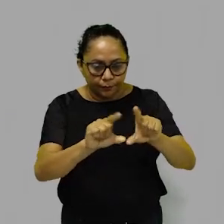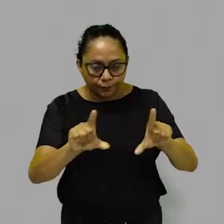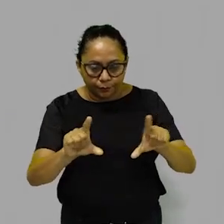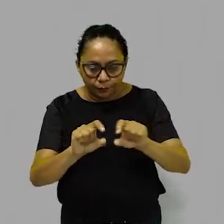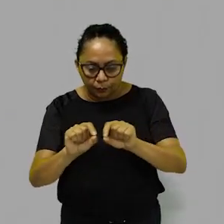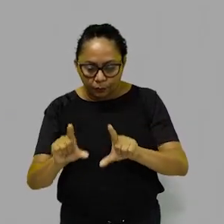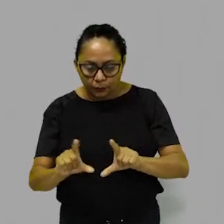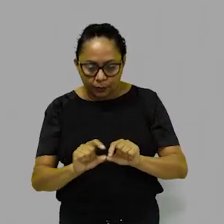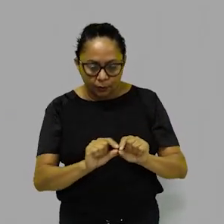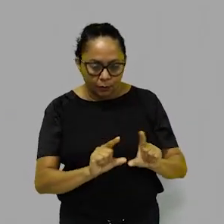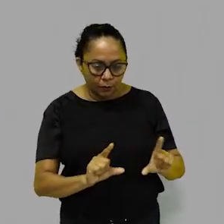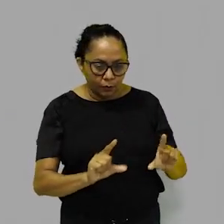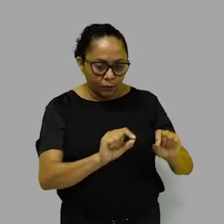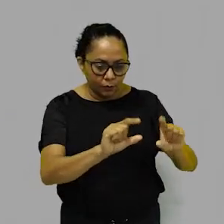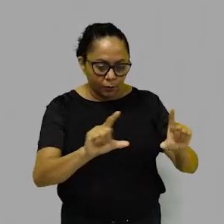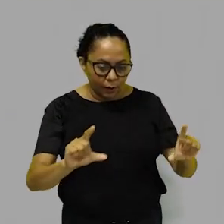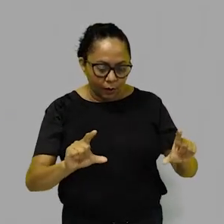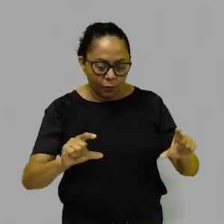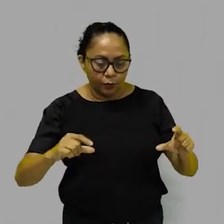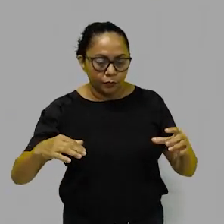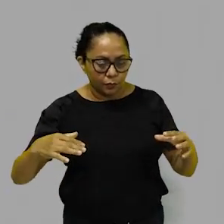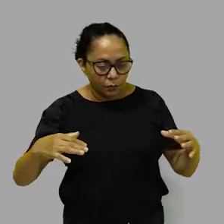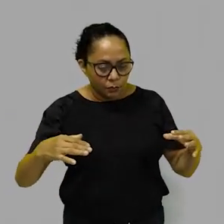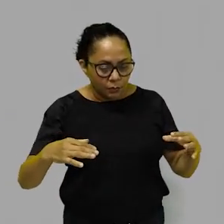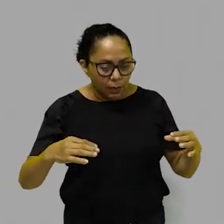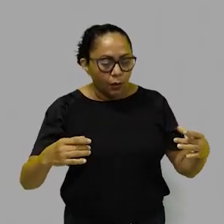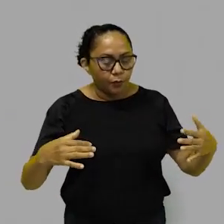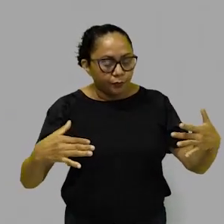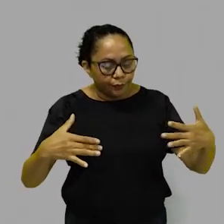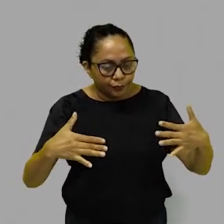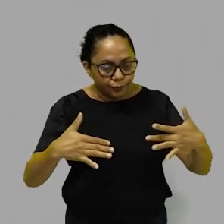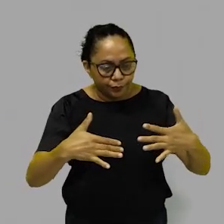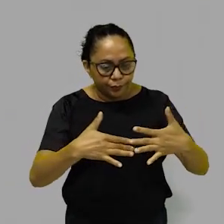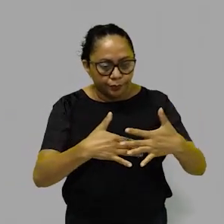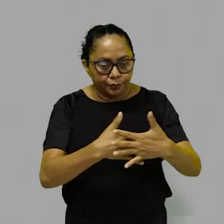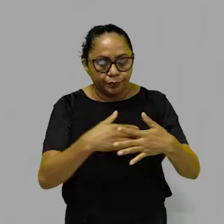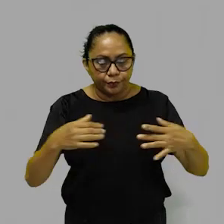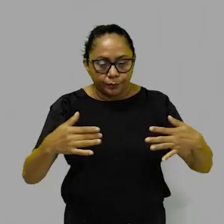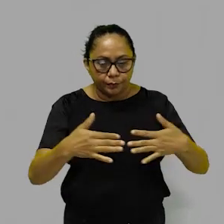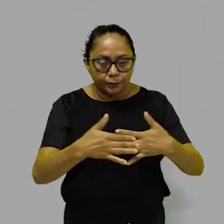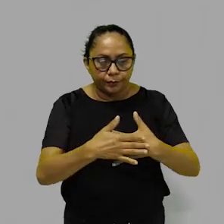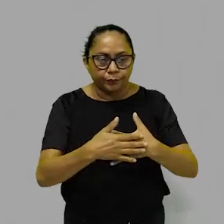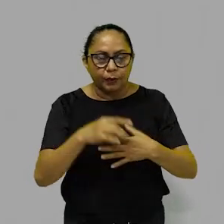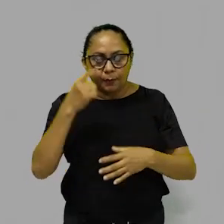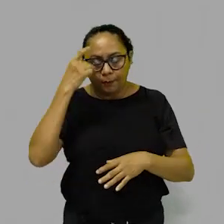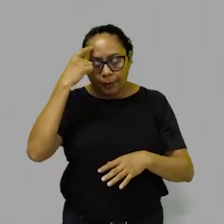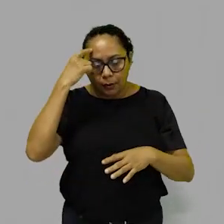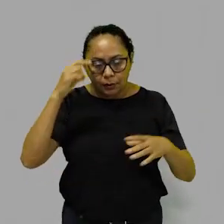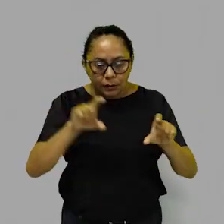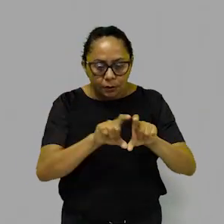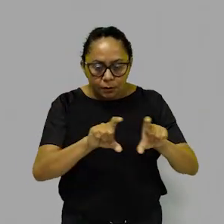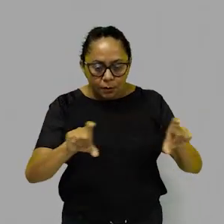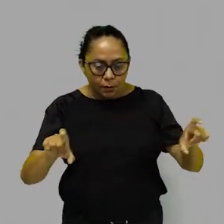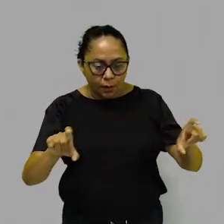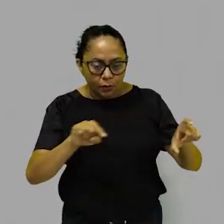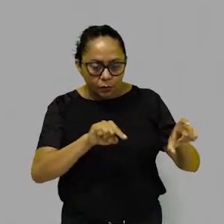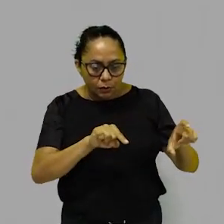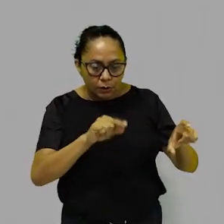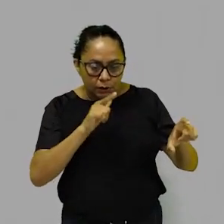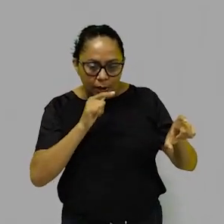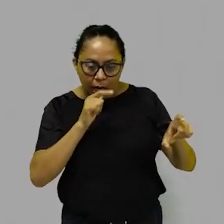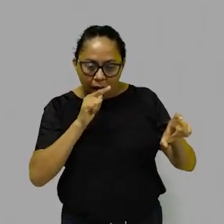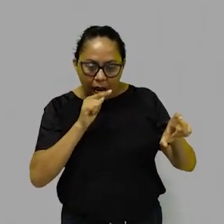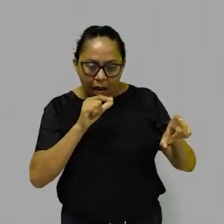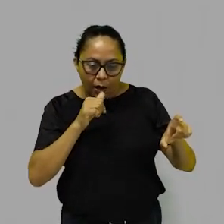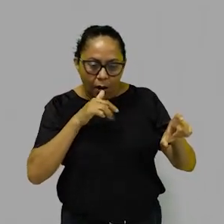mais fácil de ocorrer vazamento, né, de plasma. Imagina se um cano tiver furado. Ora, se o cano